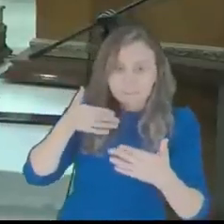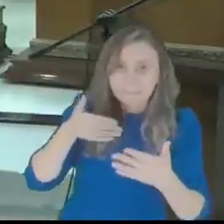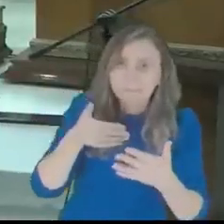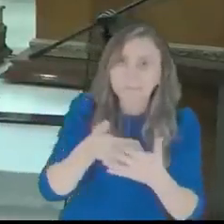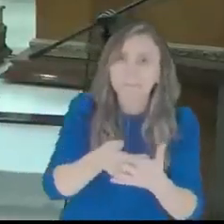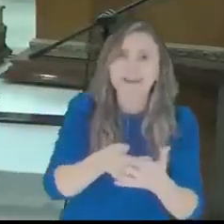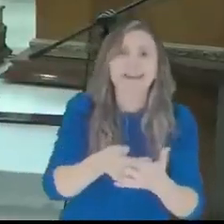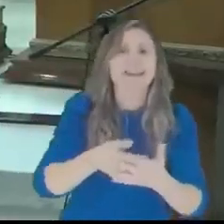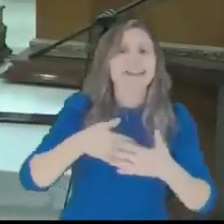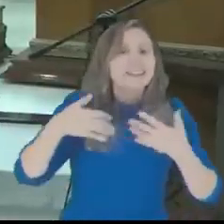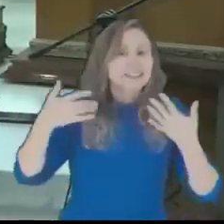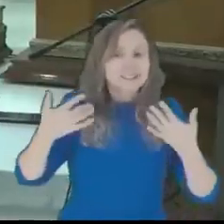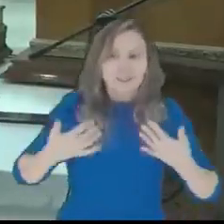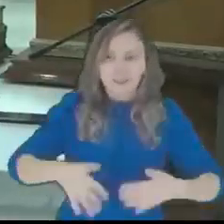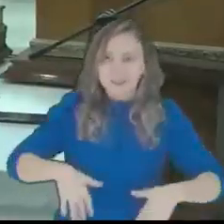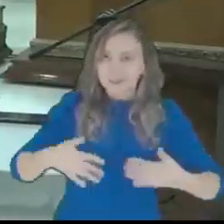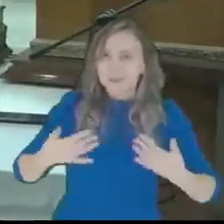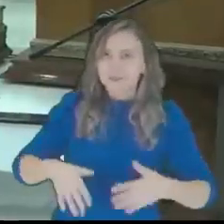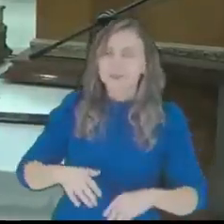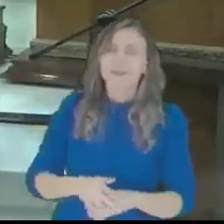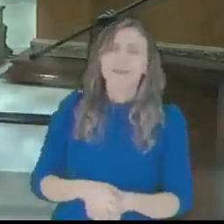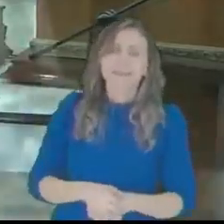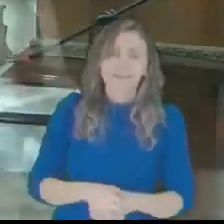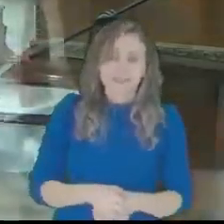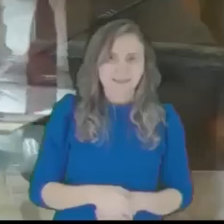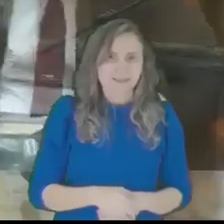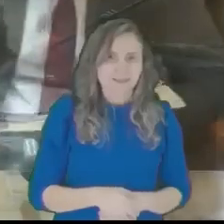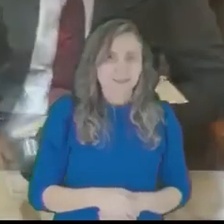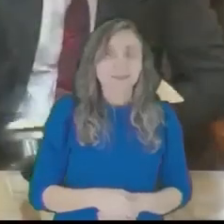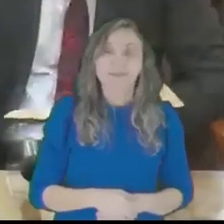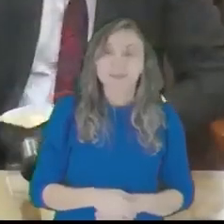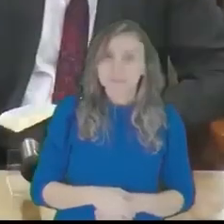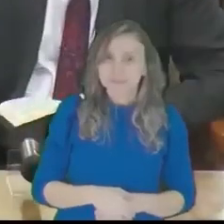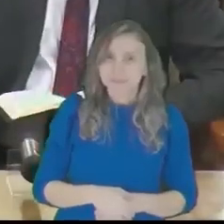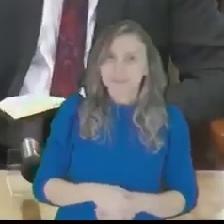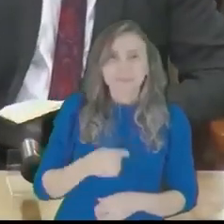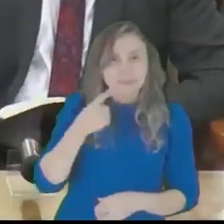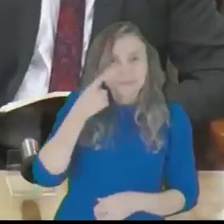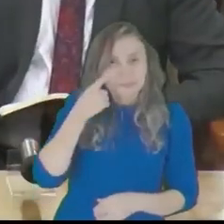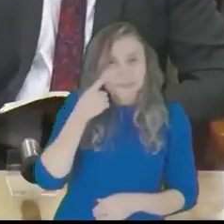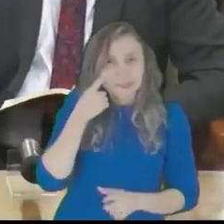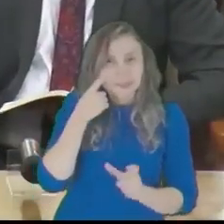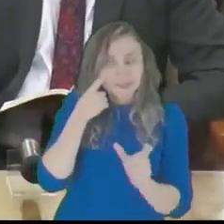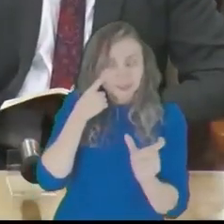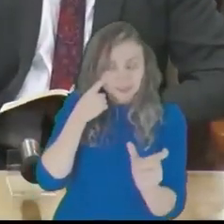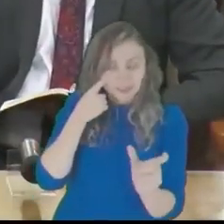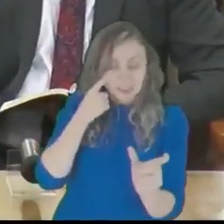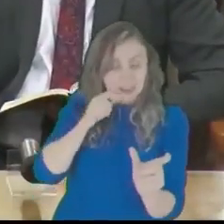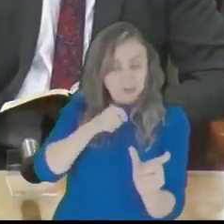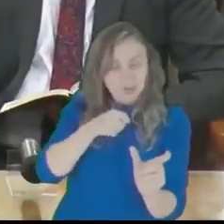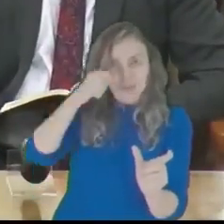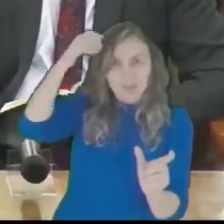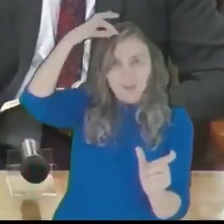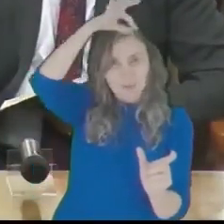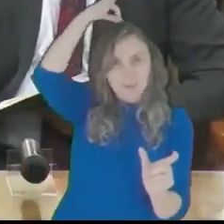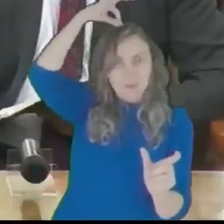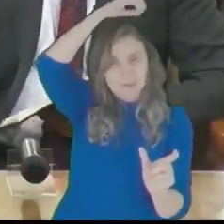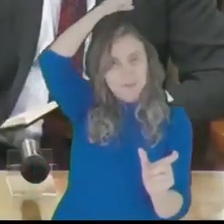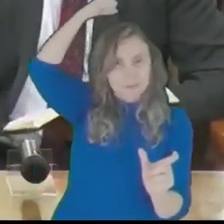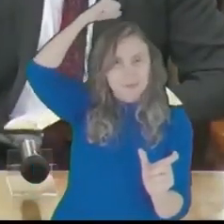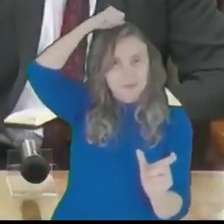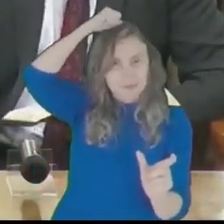destes dias. Pronto, aí entra a palavra o Espírito Santo. O Espírito Santo, ele tem